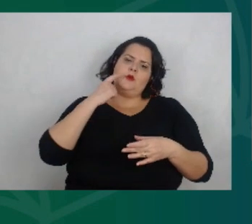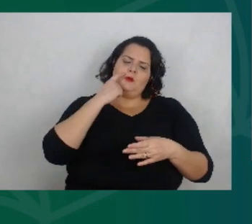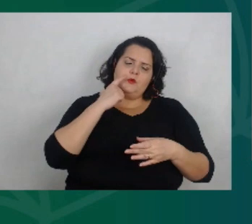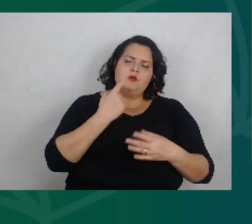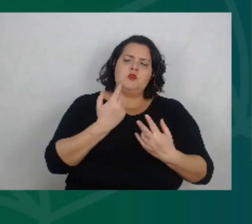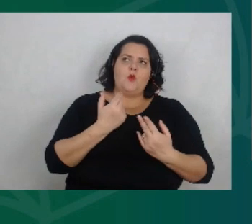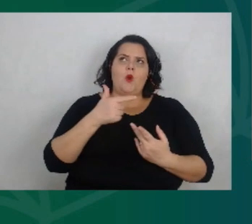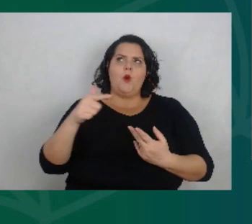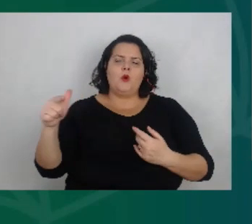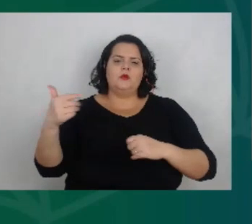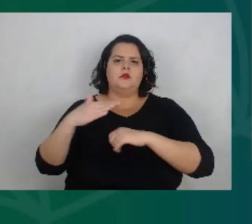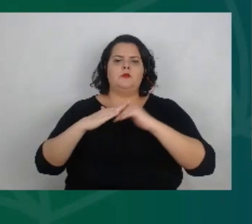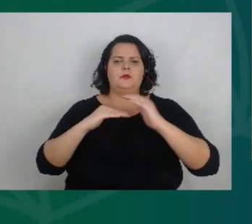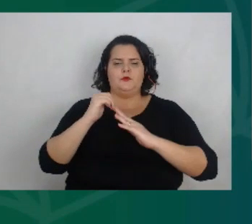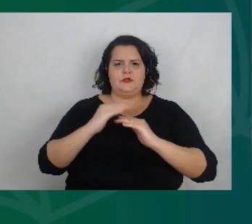por favor.